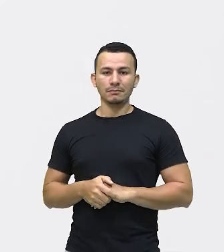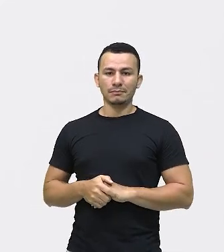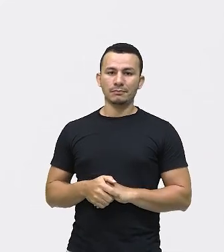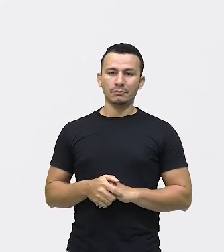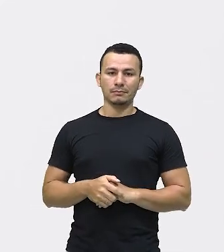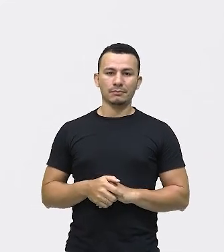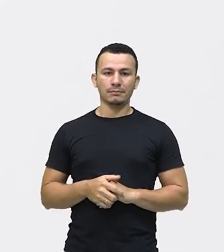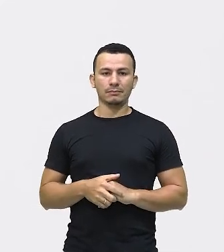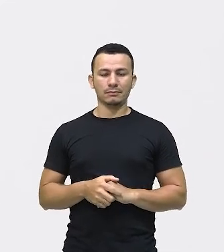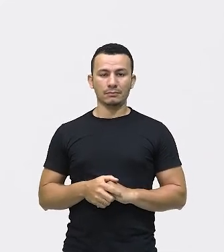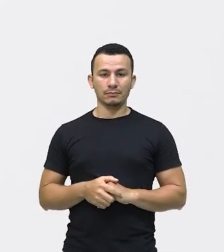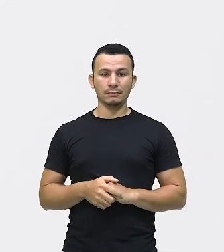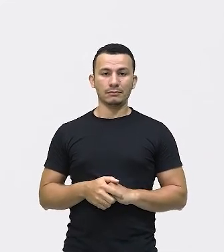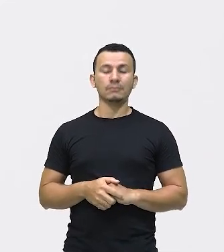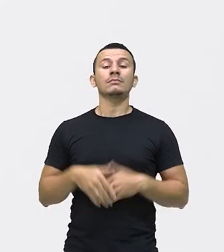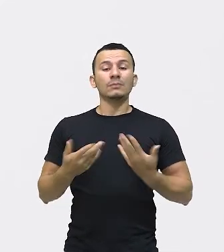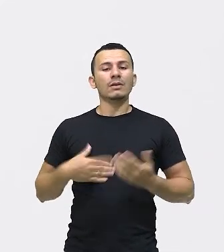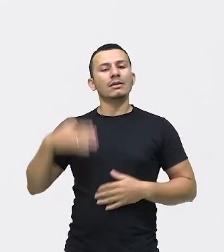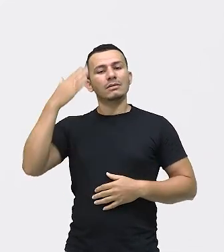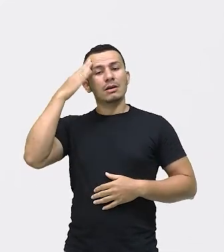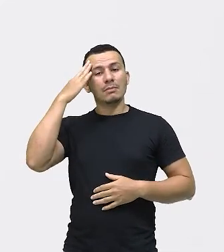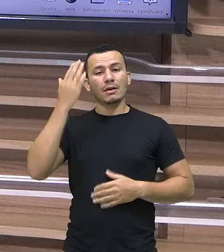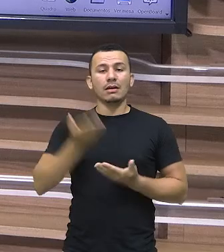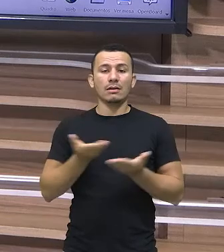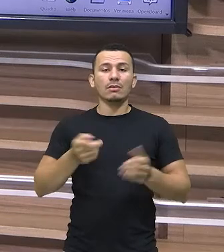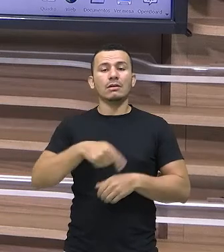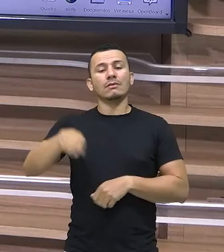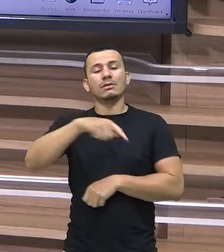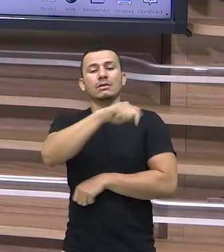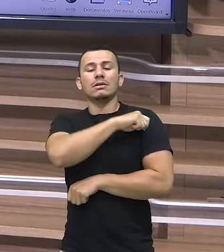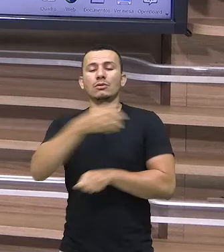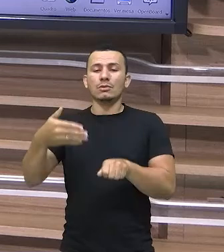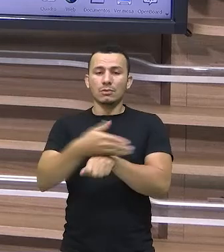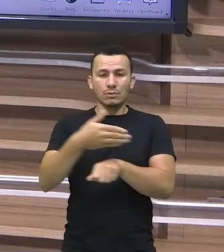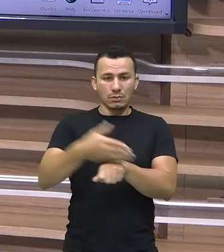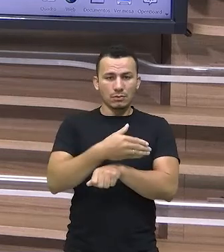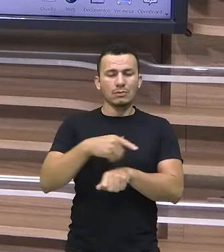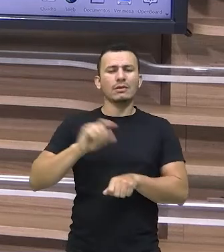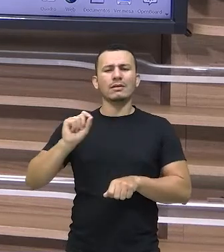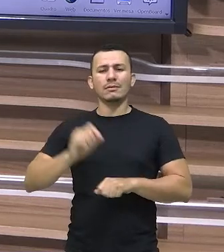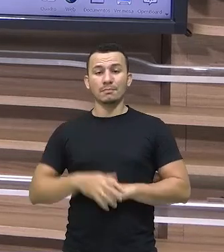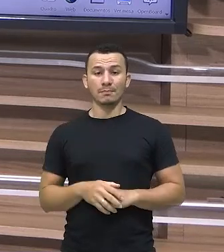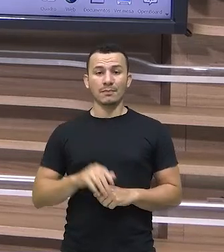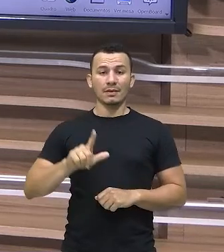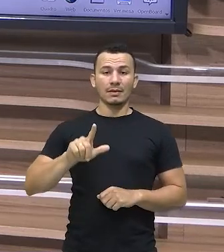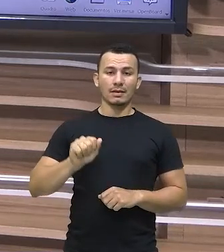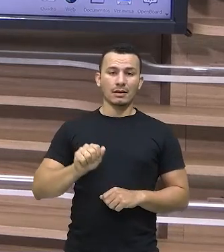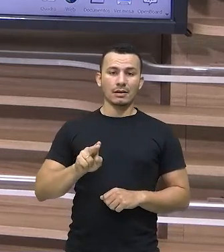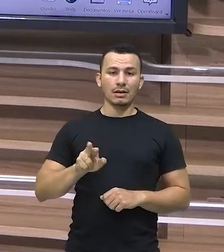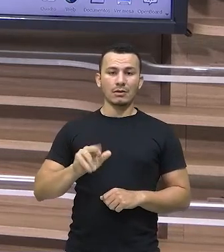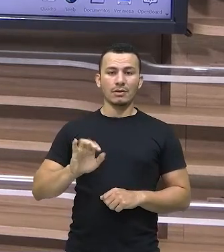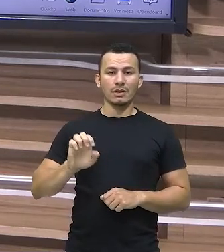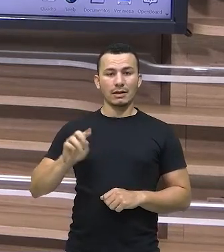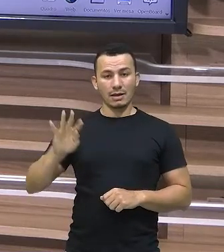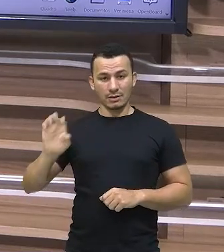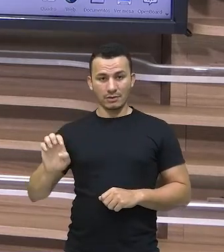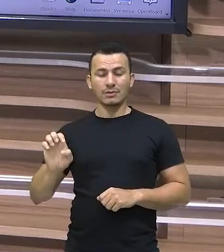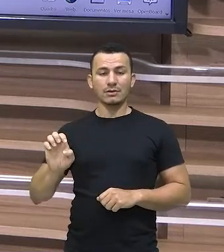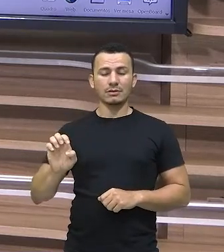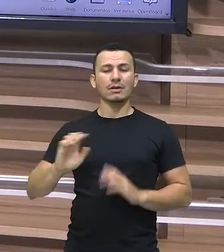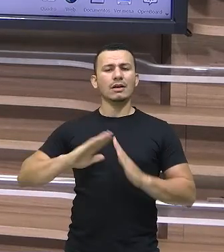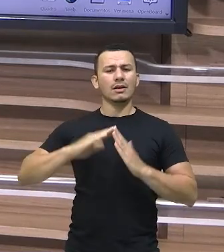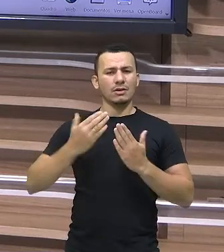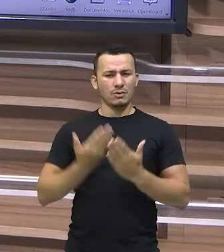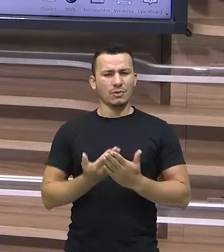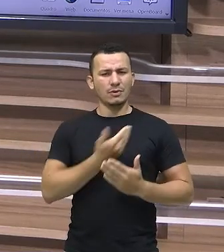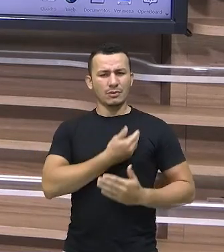Então vamos lá às participações de vocês no nosso chat. Nós temos aqui a Lauriette, né, que é lá da